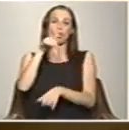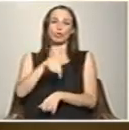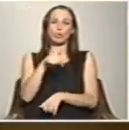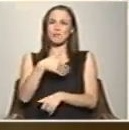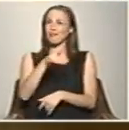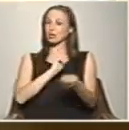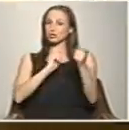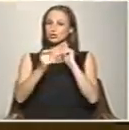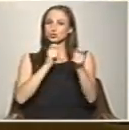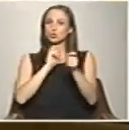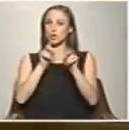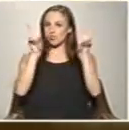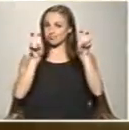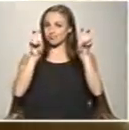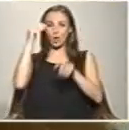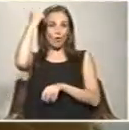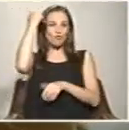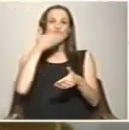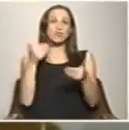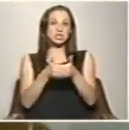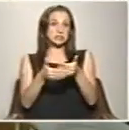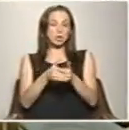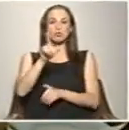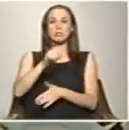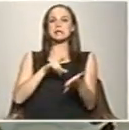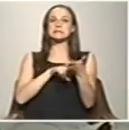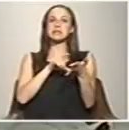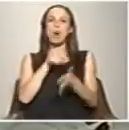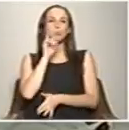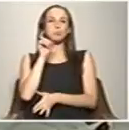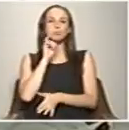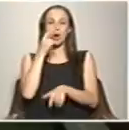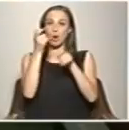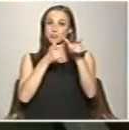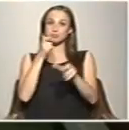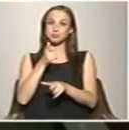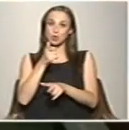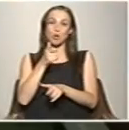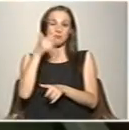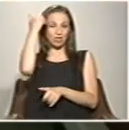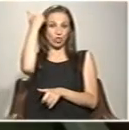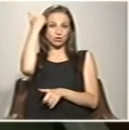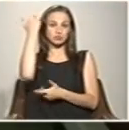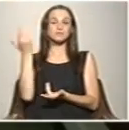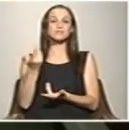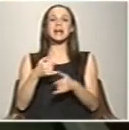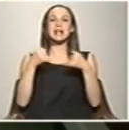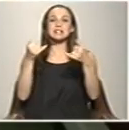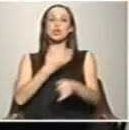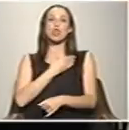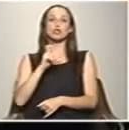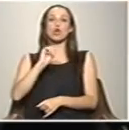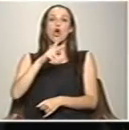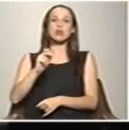discutir as questões do envelhecimento e as necessidades de proteger a população idosa. Mais à frente, vamos receber a doutora Rosa Santos